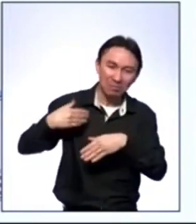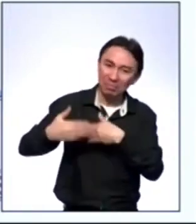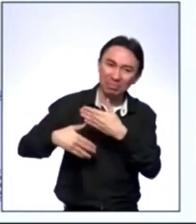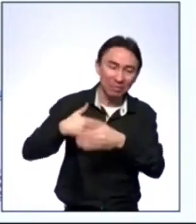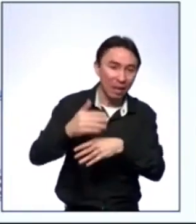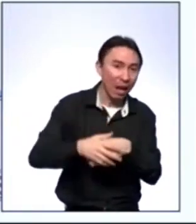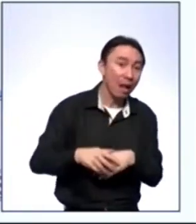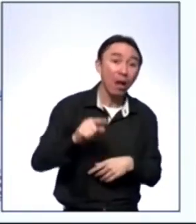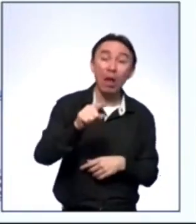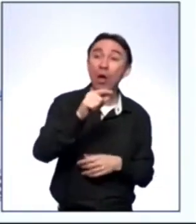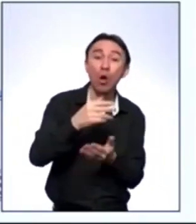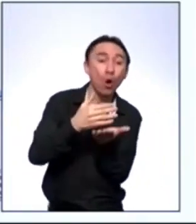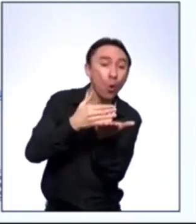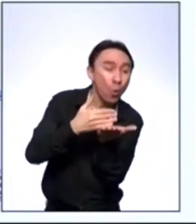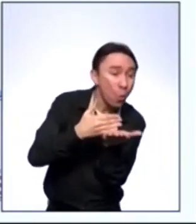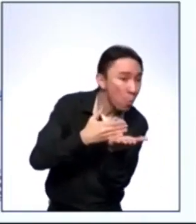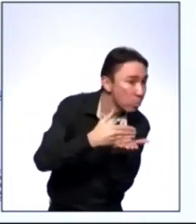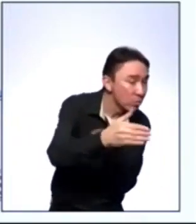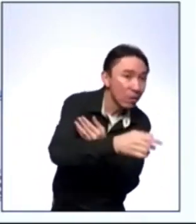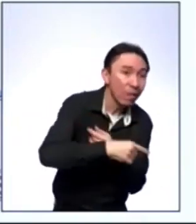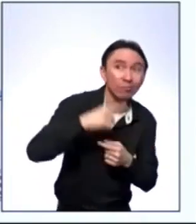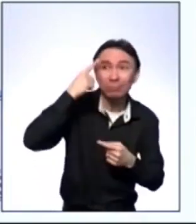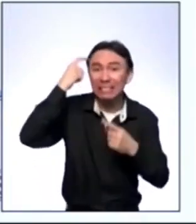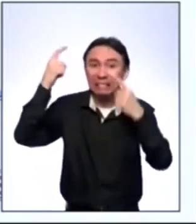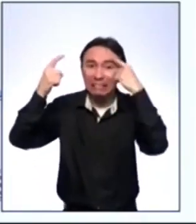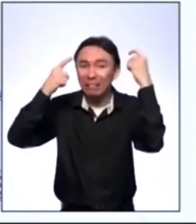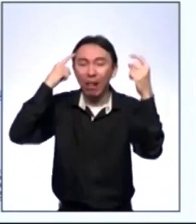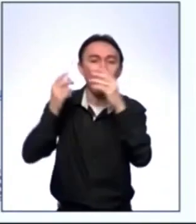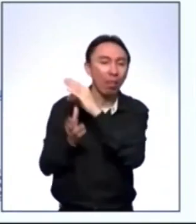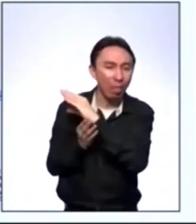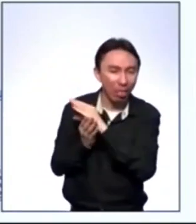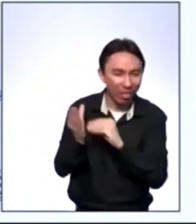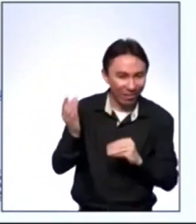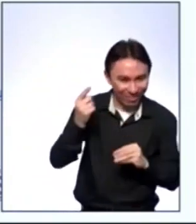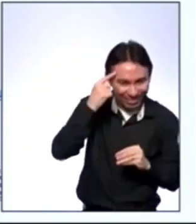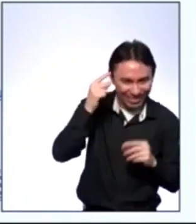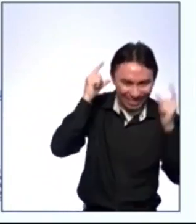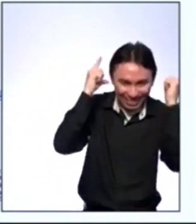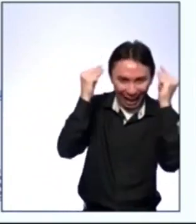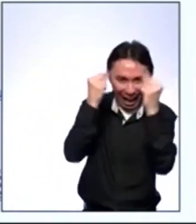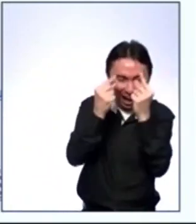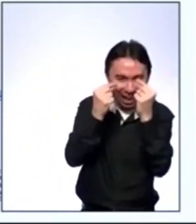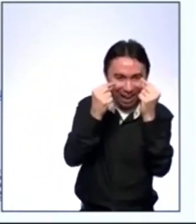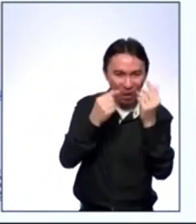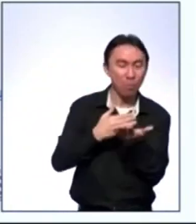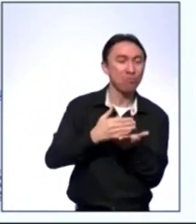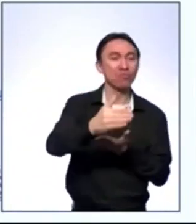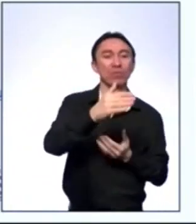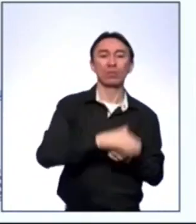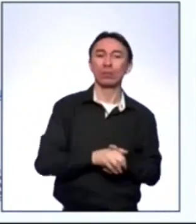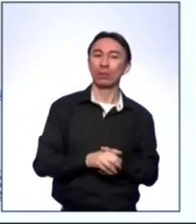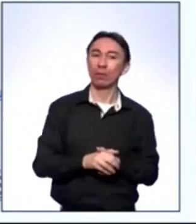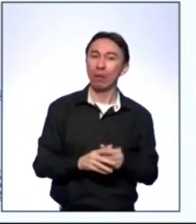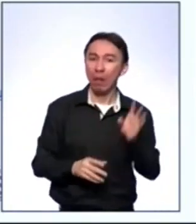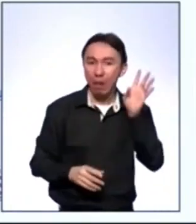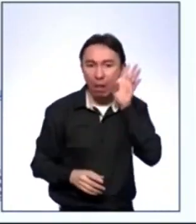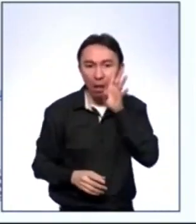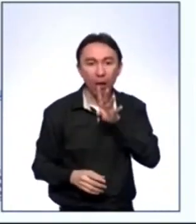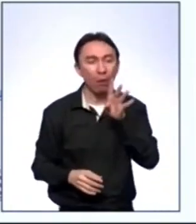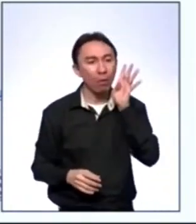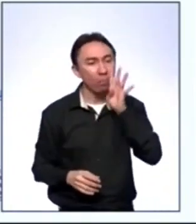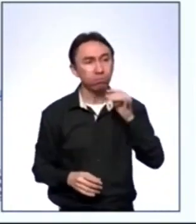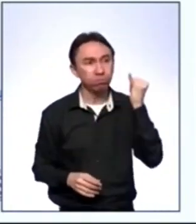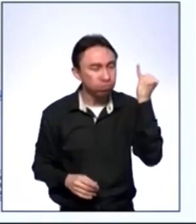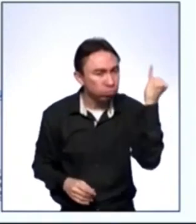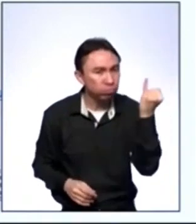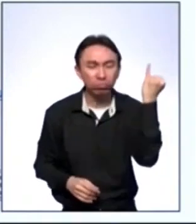ideias do ideário iluminista. Né? Então, assim, sendo a Grécia o ponto de partida para isso tudo, é legal, é